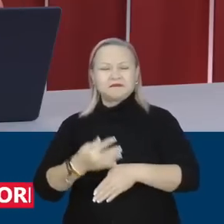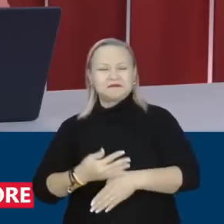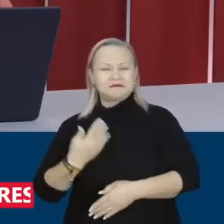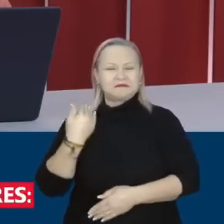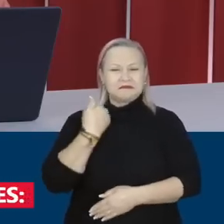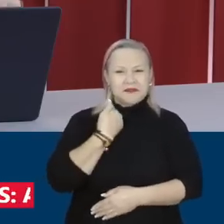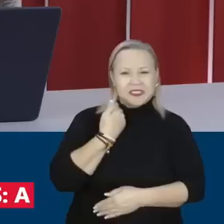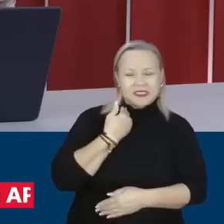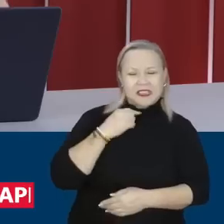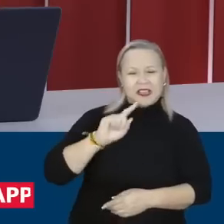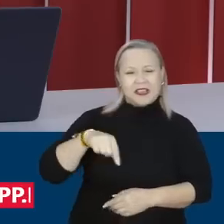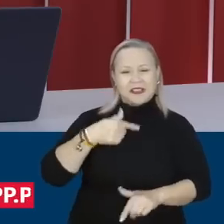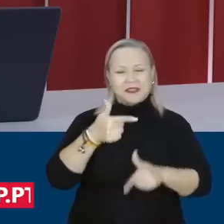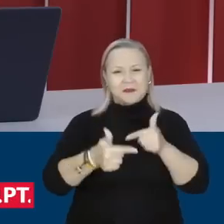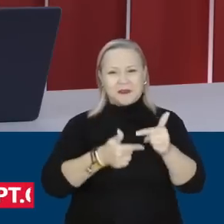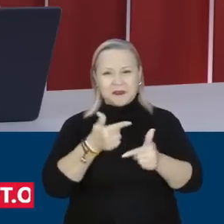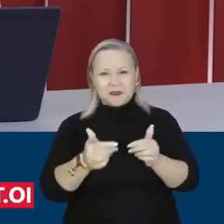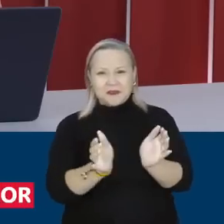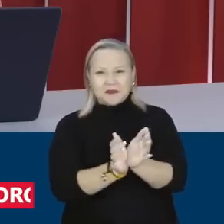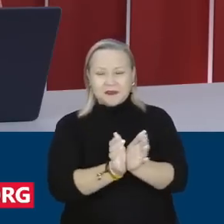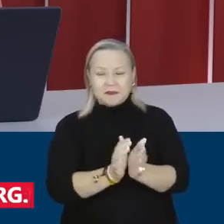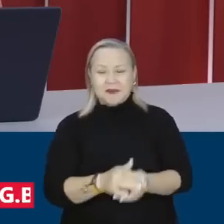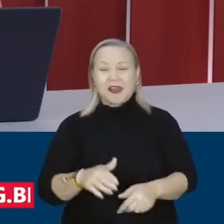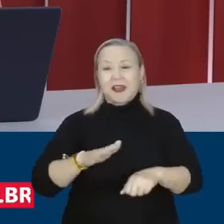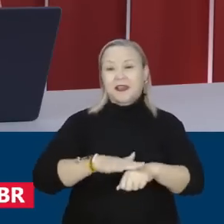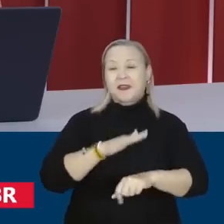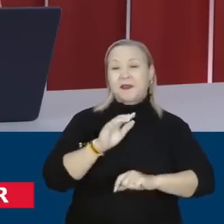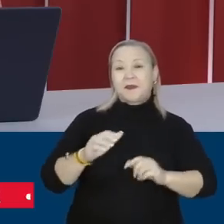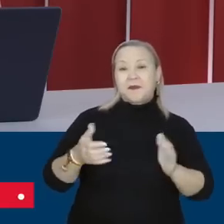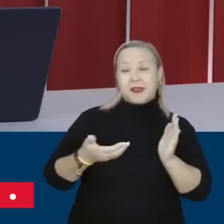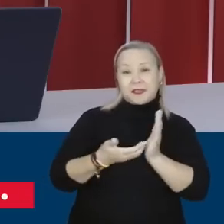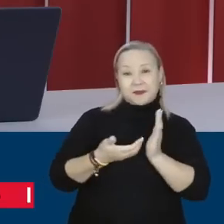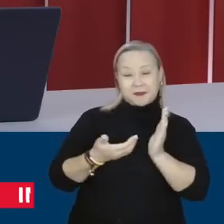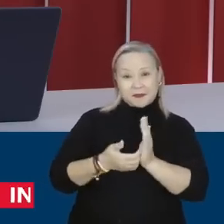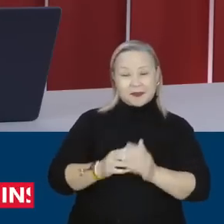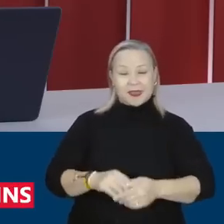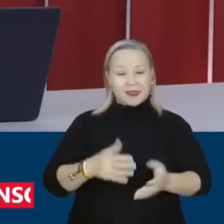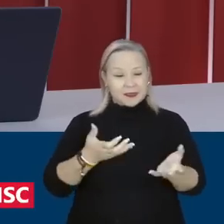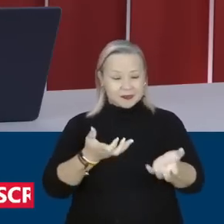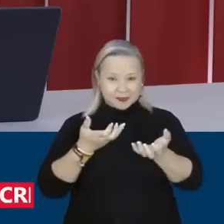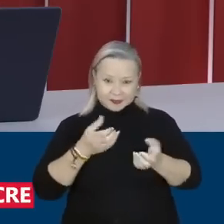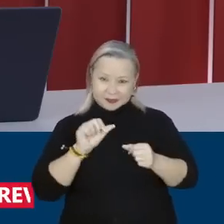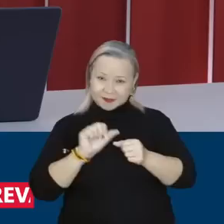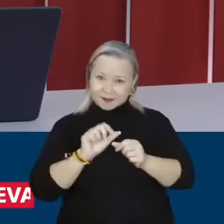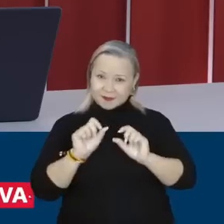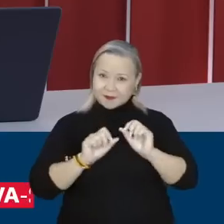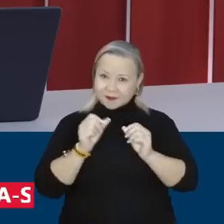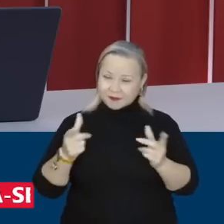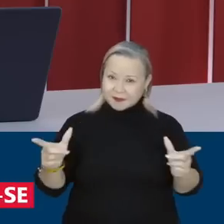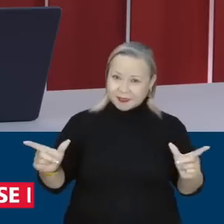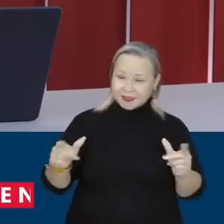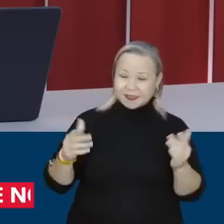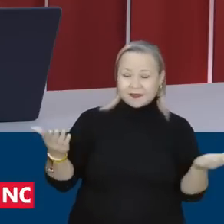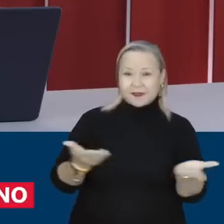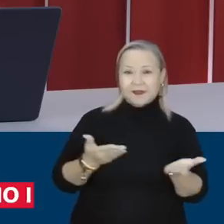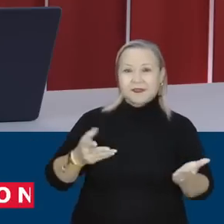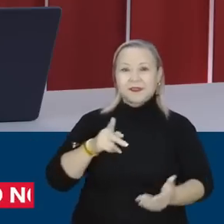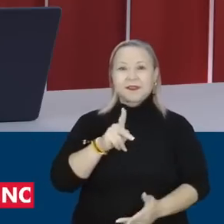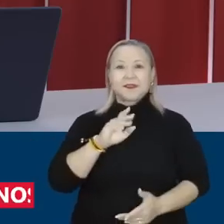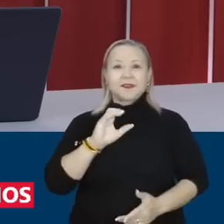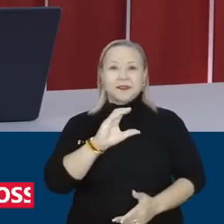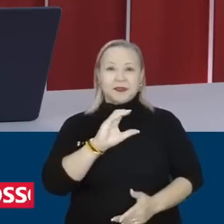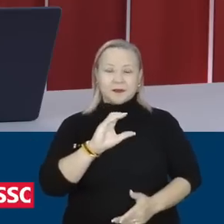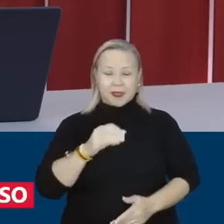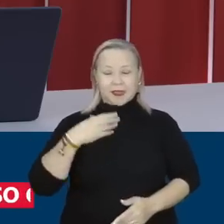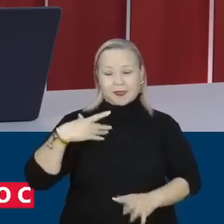dos trabalhos da transição, mais Câmara dos Deputados, né? Deputado, eu queria que o senhor fizesse uma atualização da PEC do